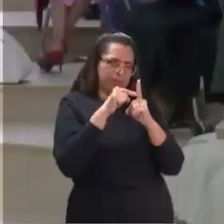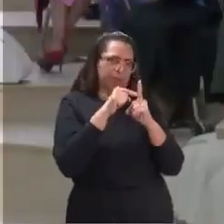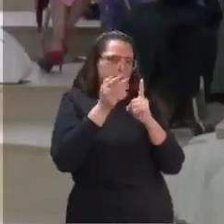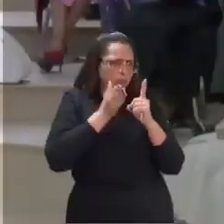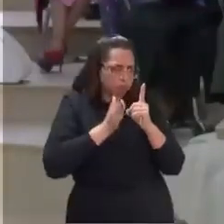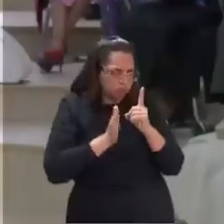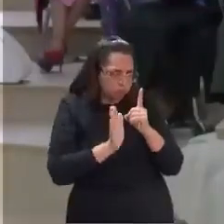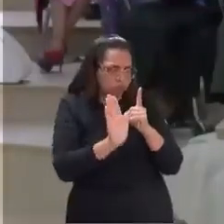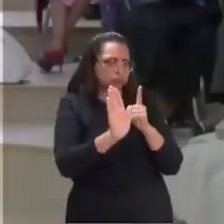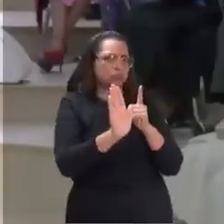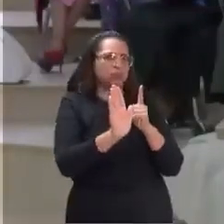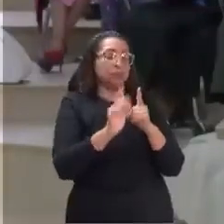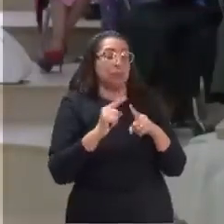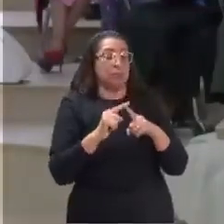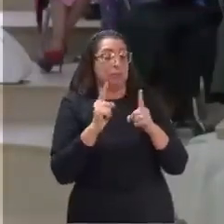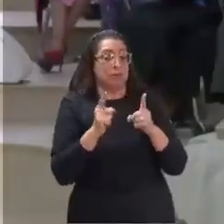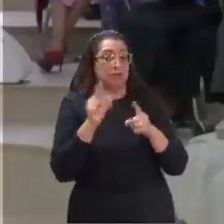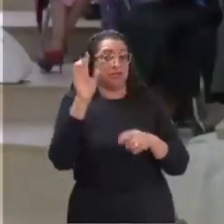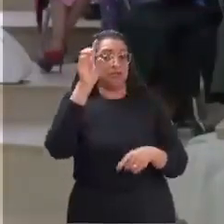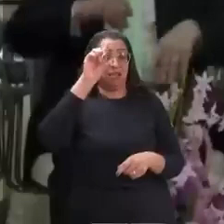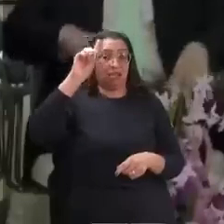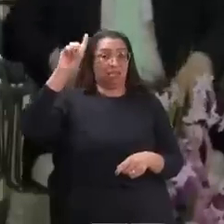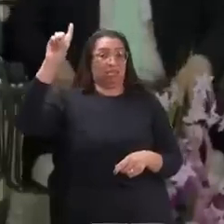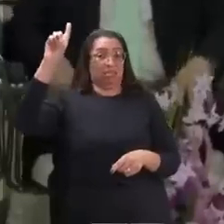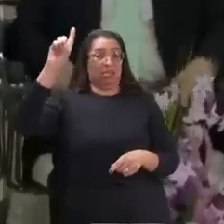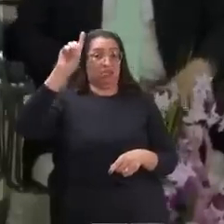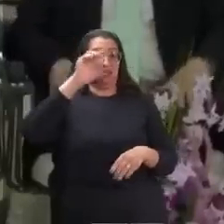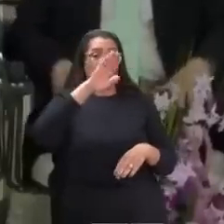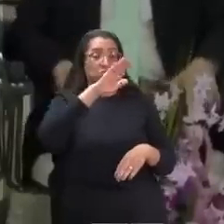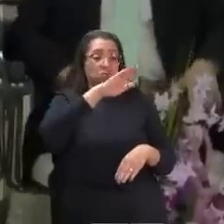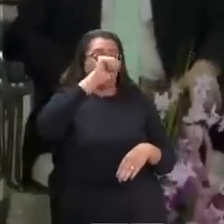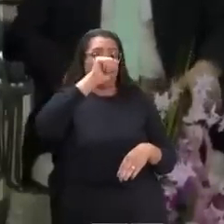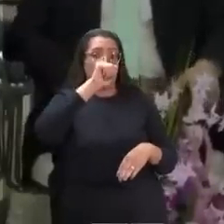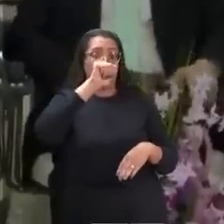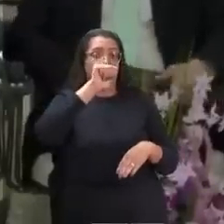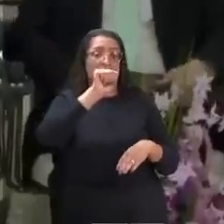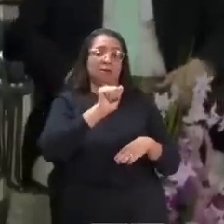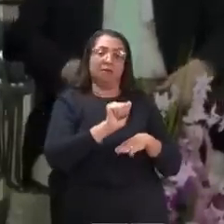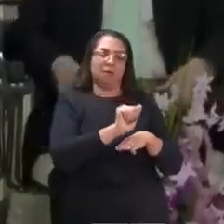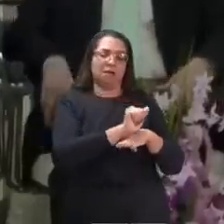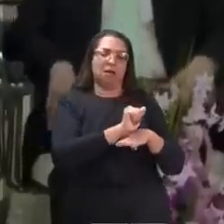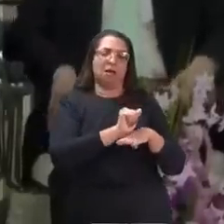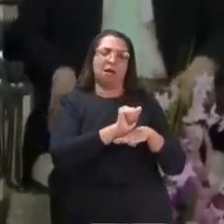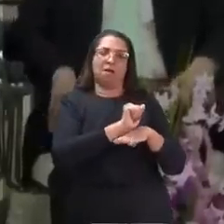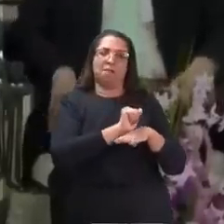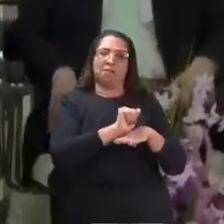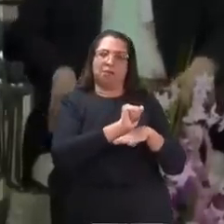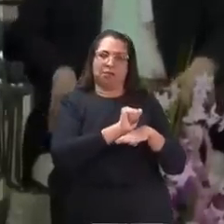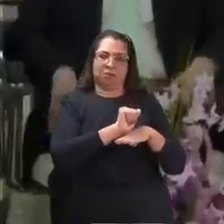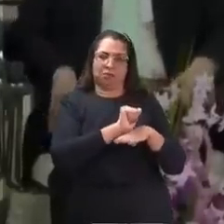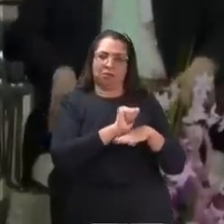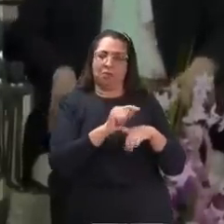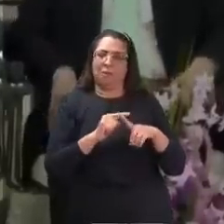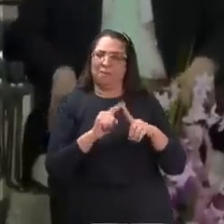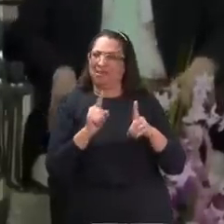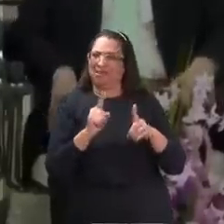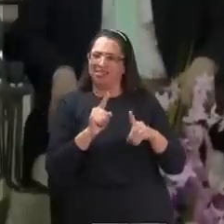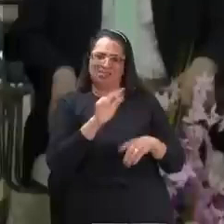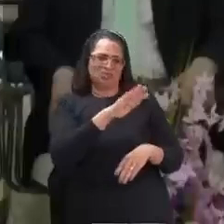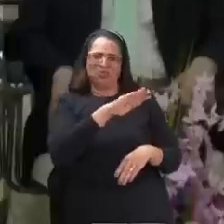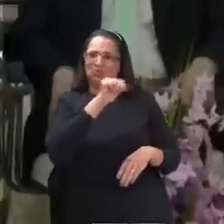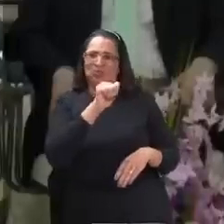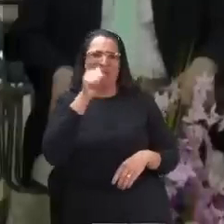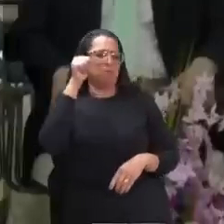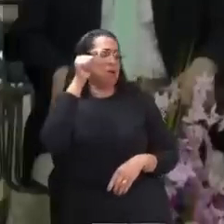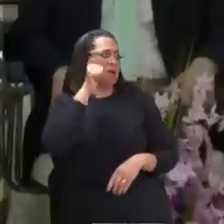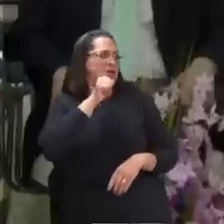quando Deus vai chamar Abraão, ele não chama uma mulher no ápice. Missionárias,